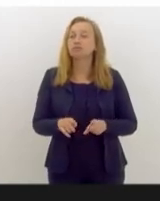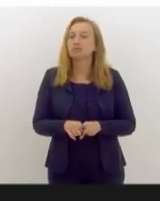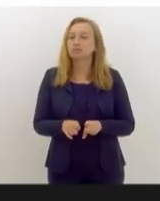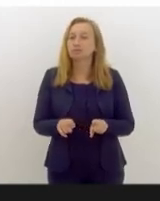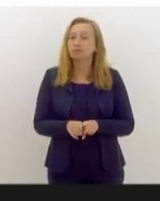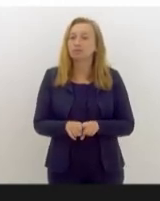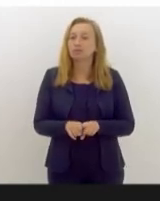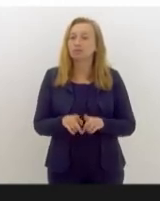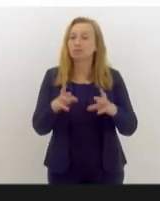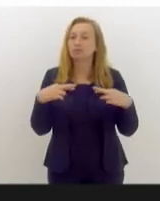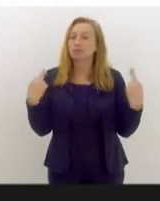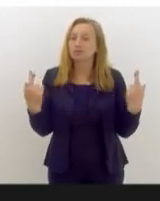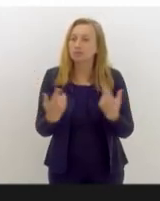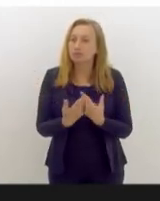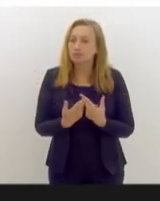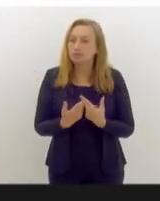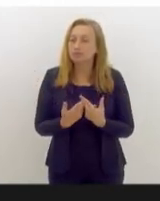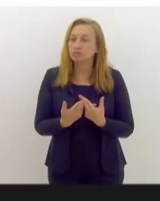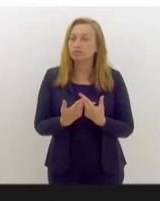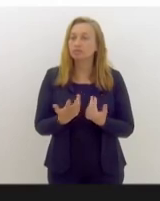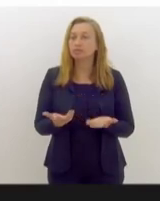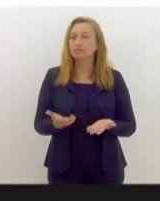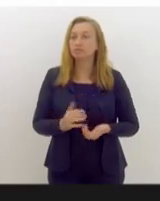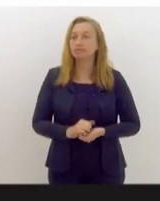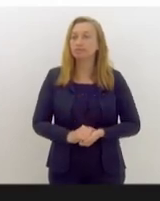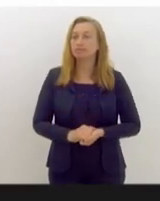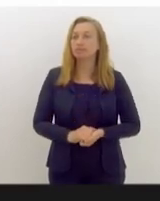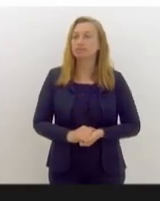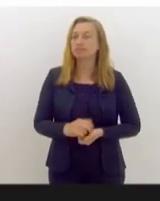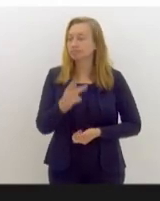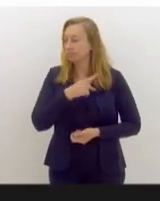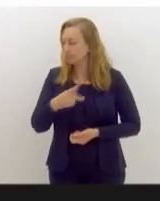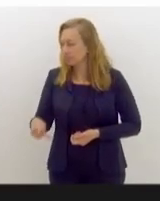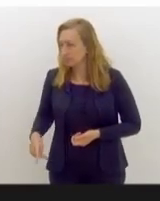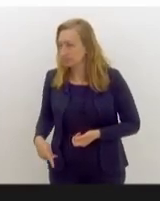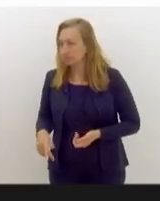uma reunião em que esses presidentes ou